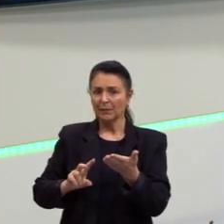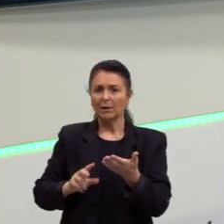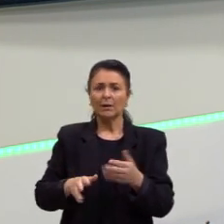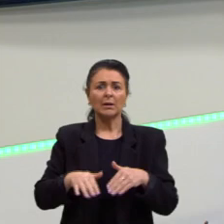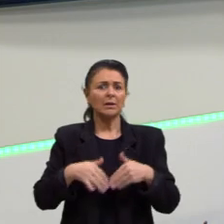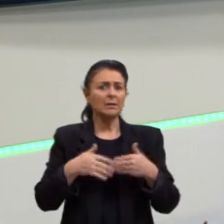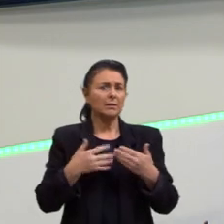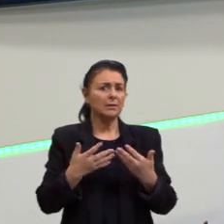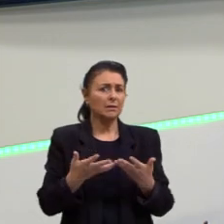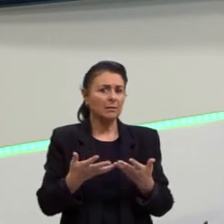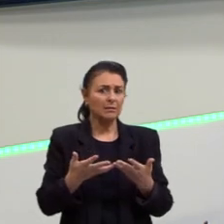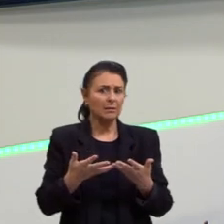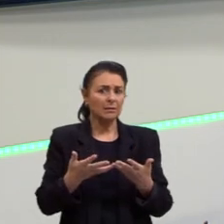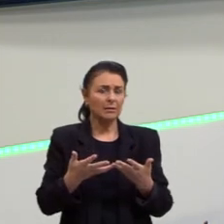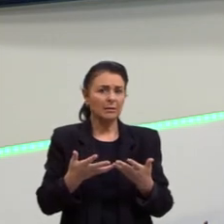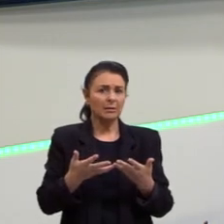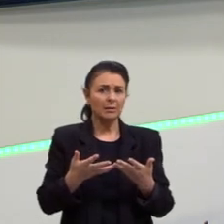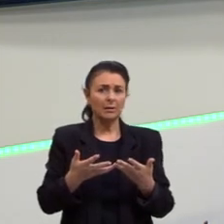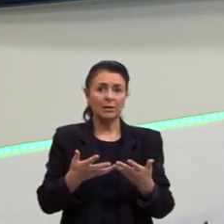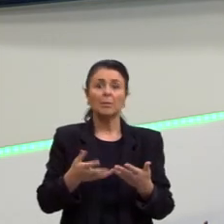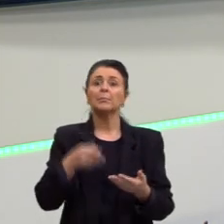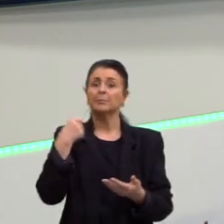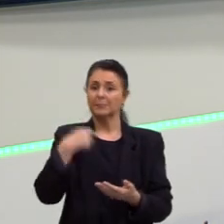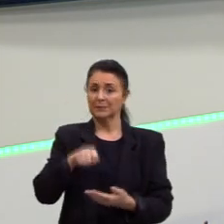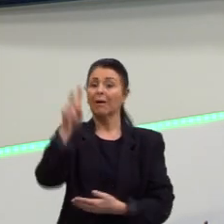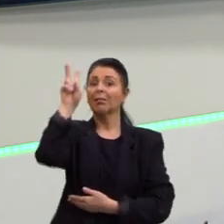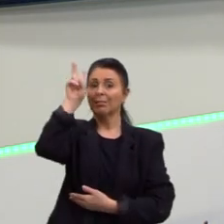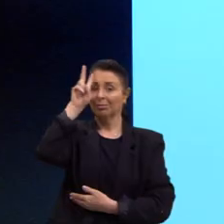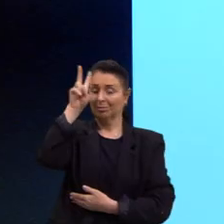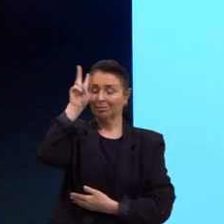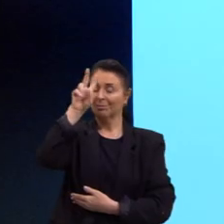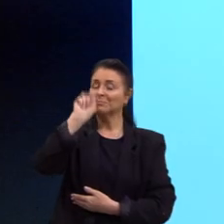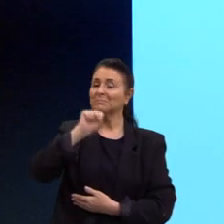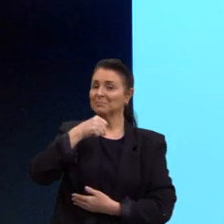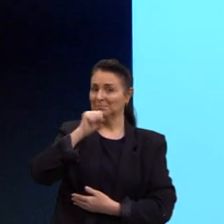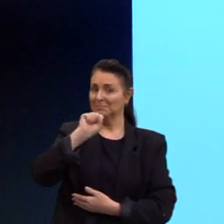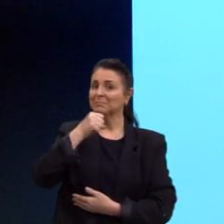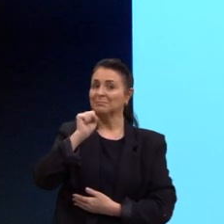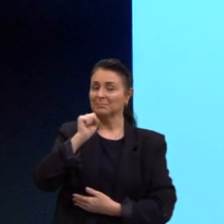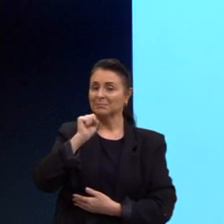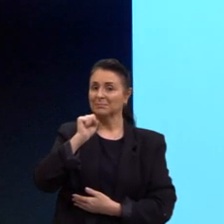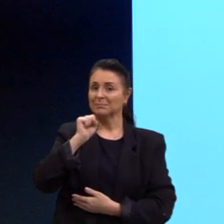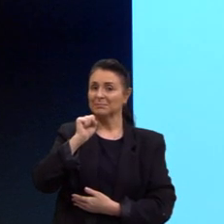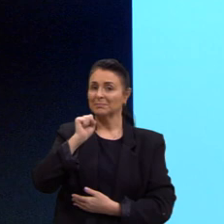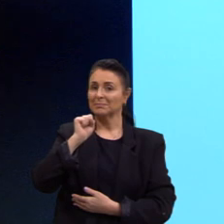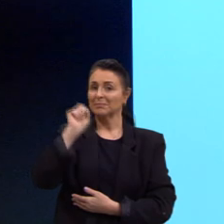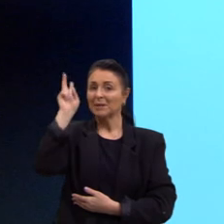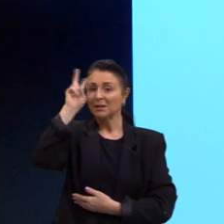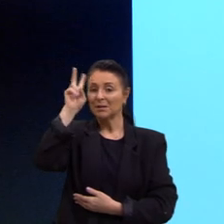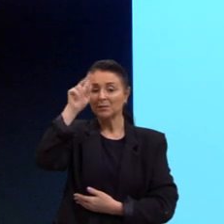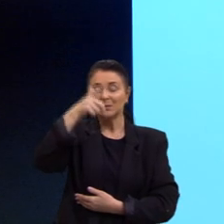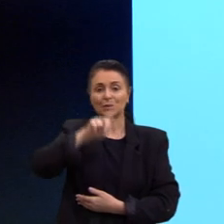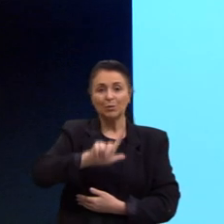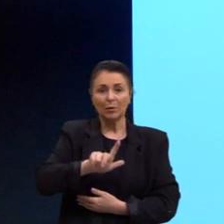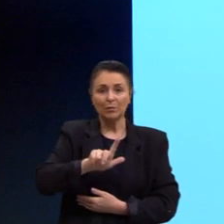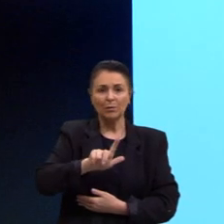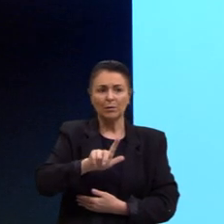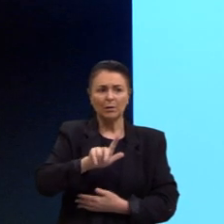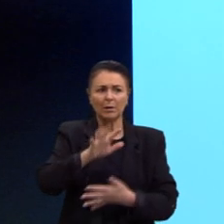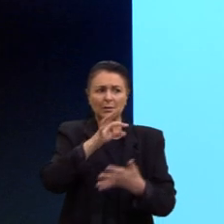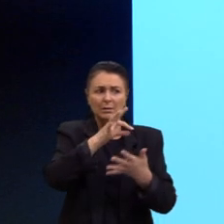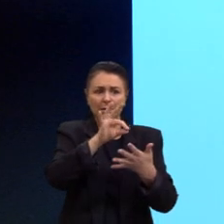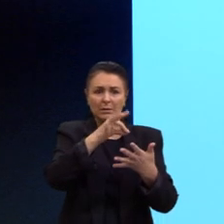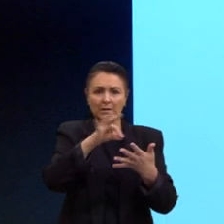portanto aí a gente lembra né Ge relembra desses itens